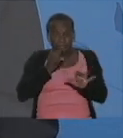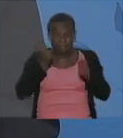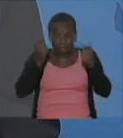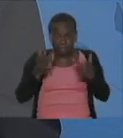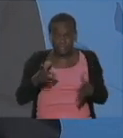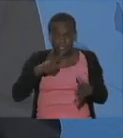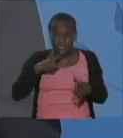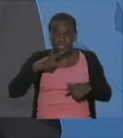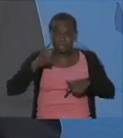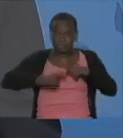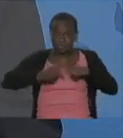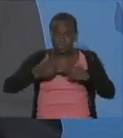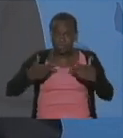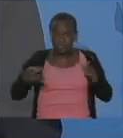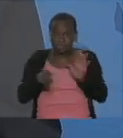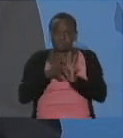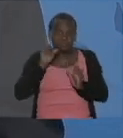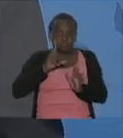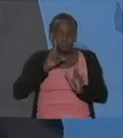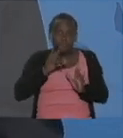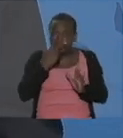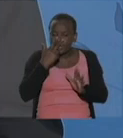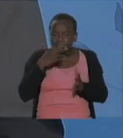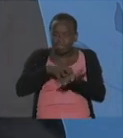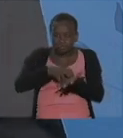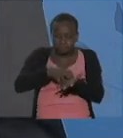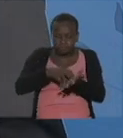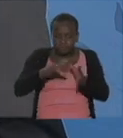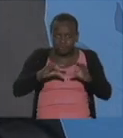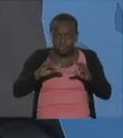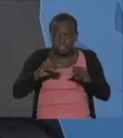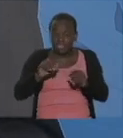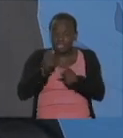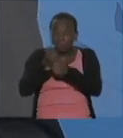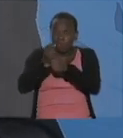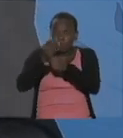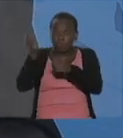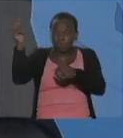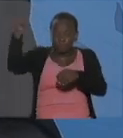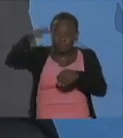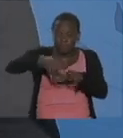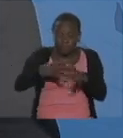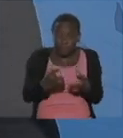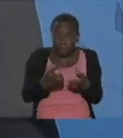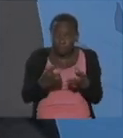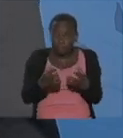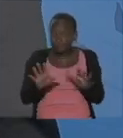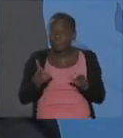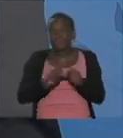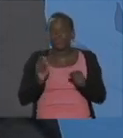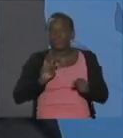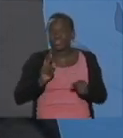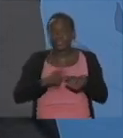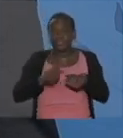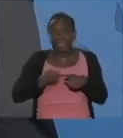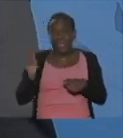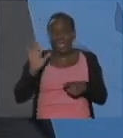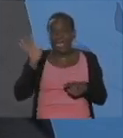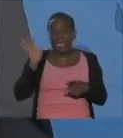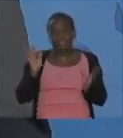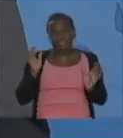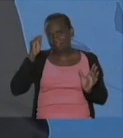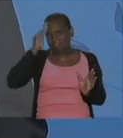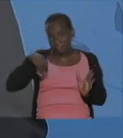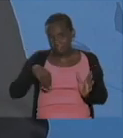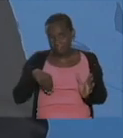exemplo um produto americano tipo uma gelatina em que a fagulha quando cai ela congela só que isso não foi feito porque o custo